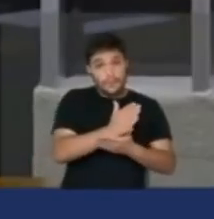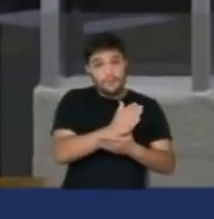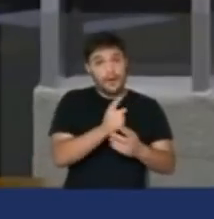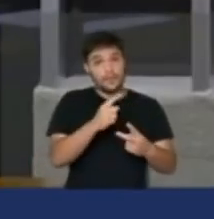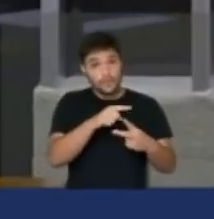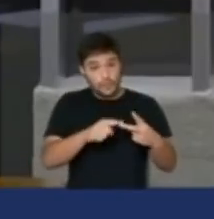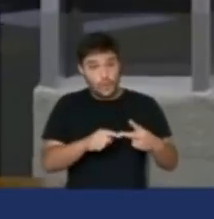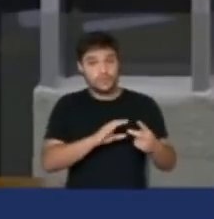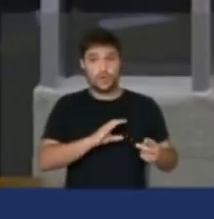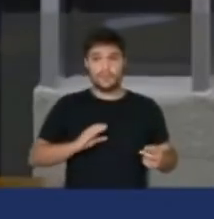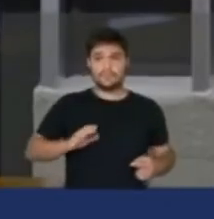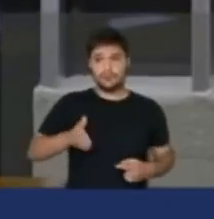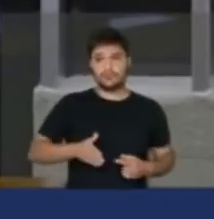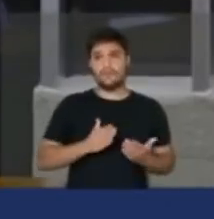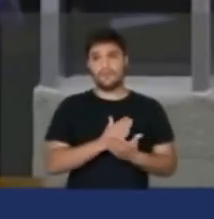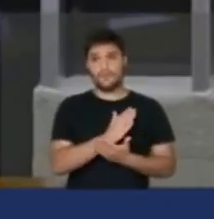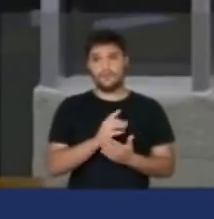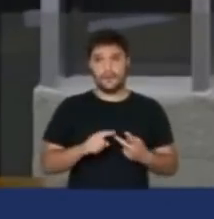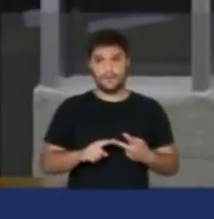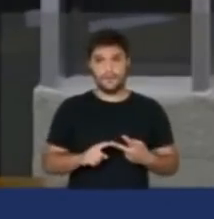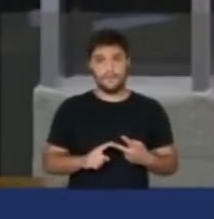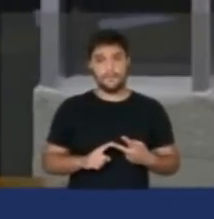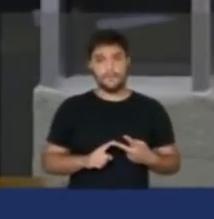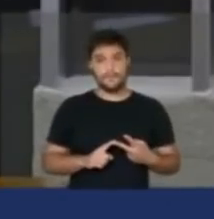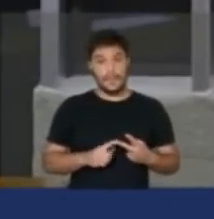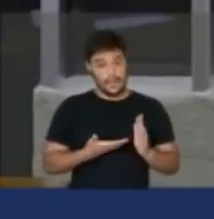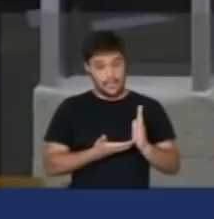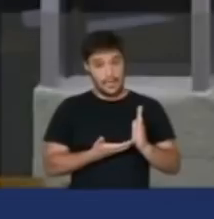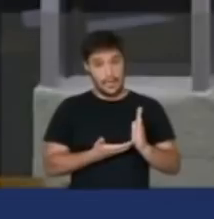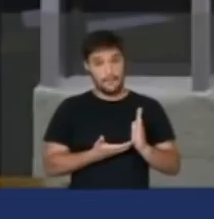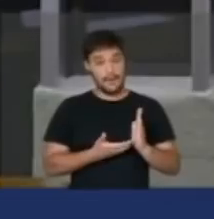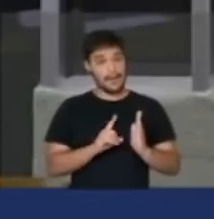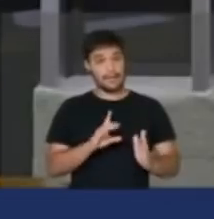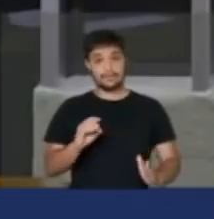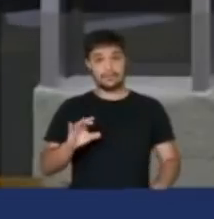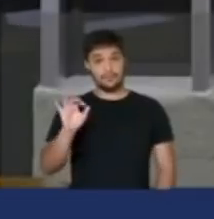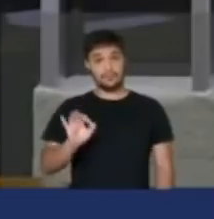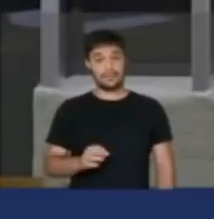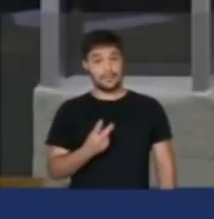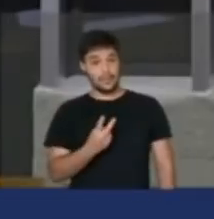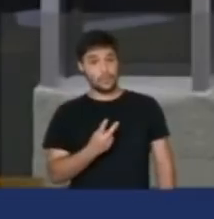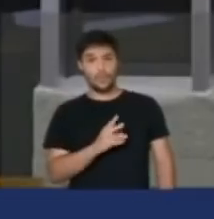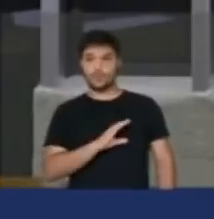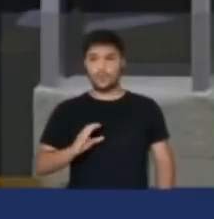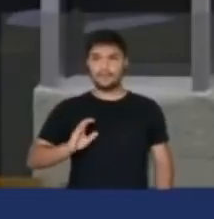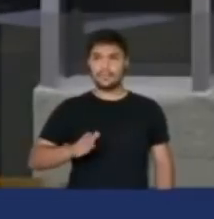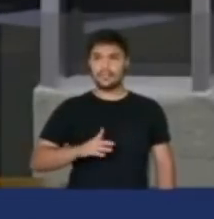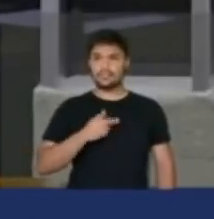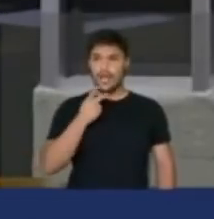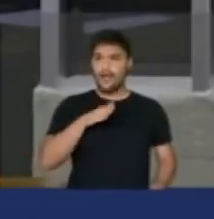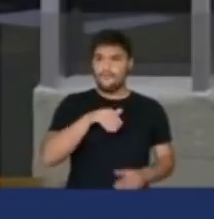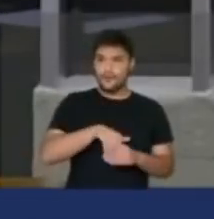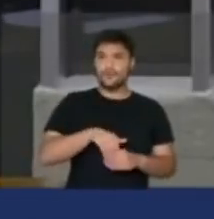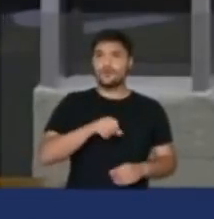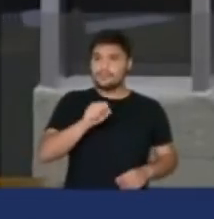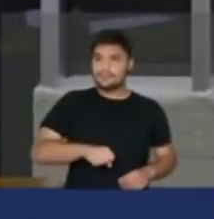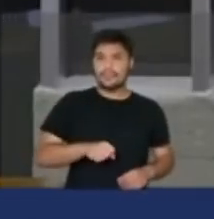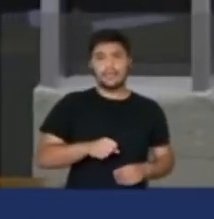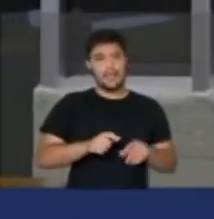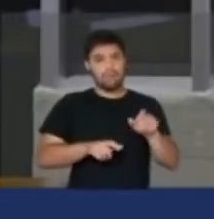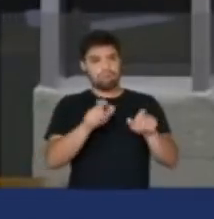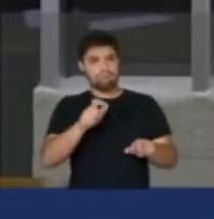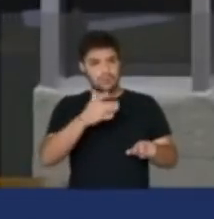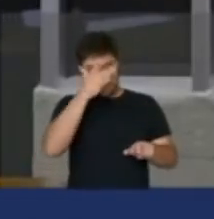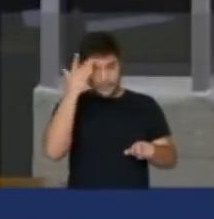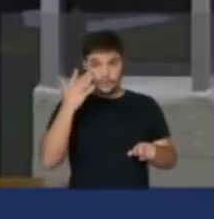comissões. Ou seja, a Câmara do Deputado, por unanimidade em duas comissões, já disse sim aos aposentados, aos